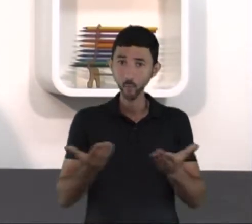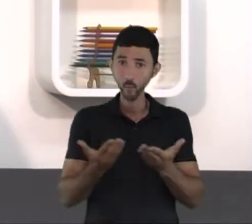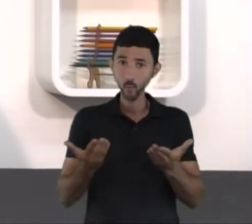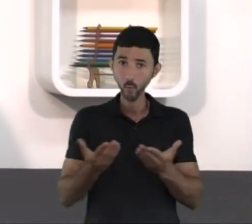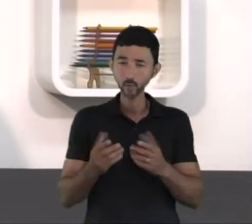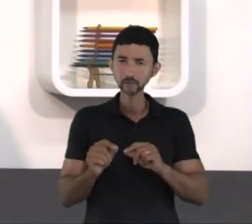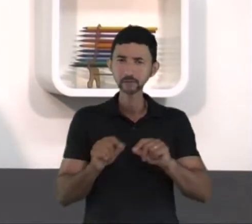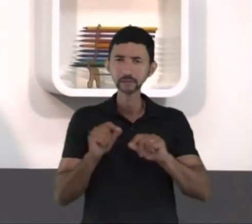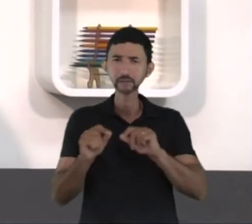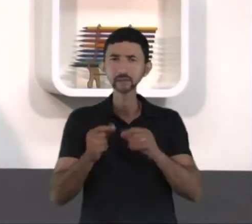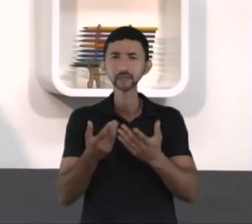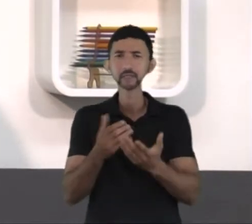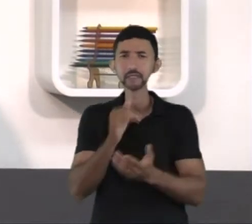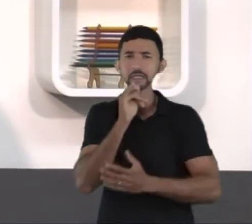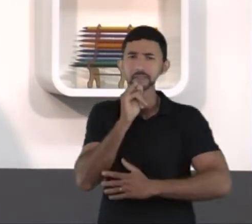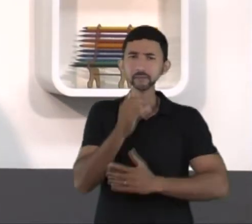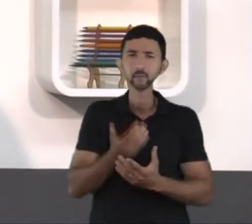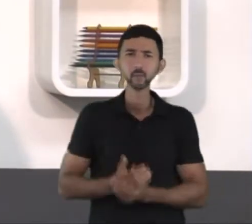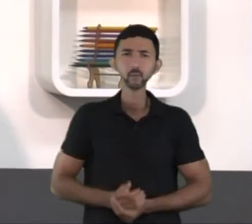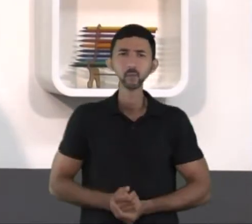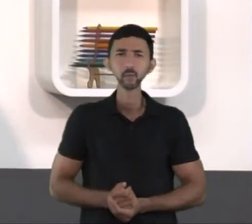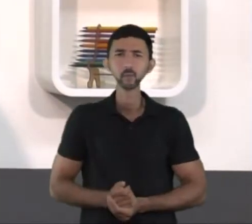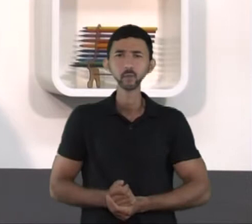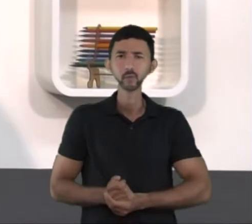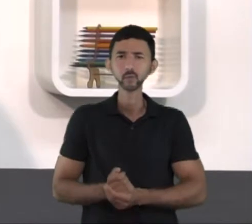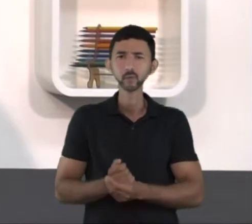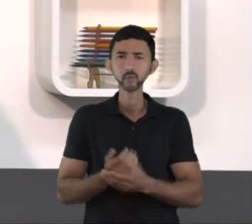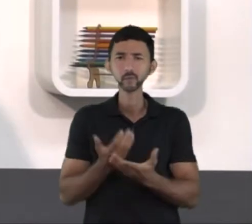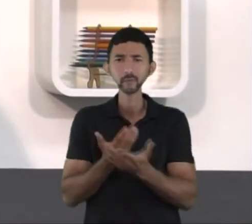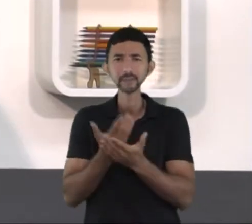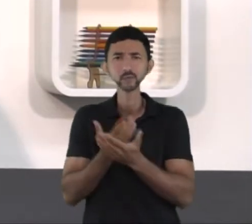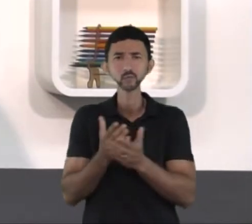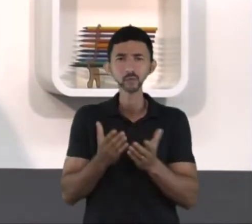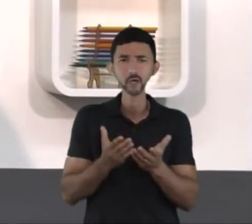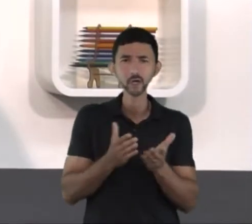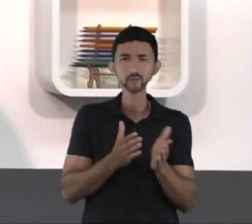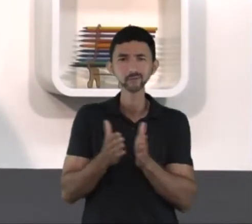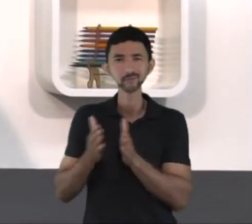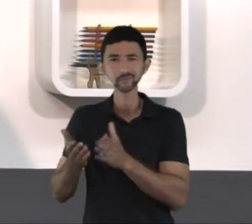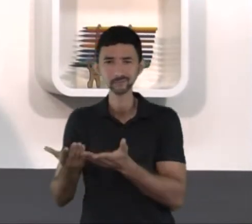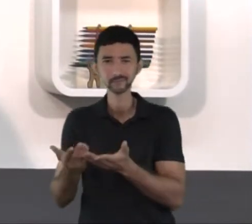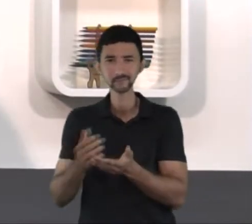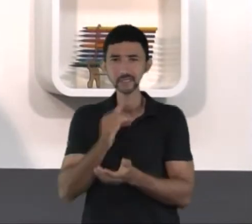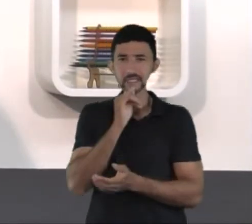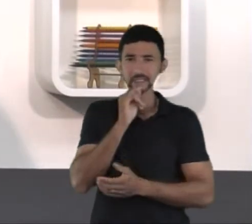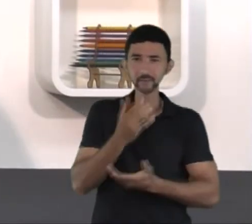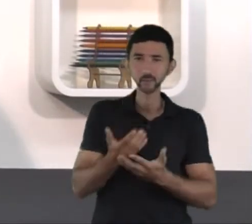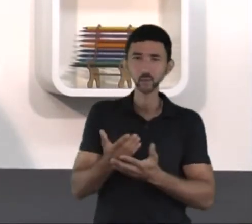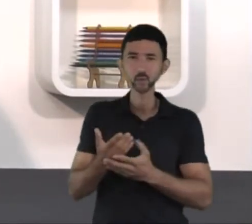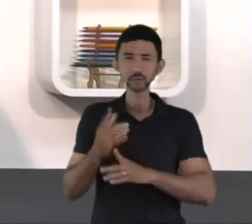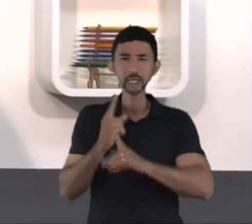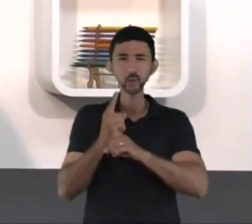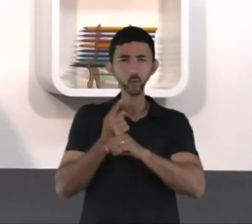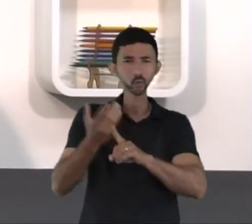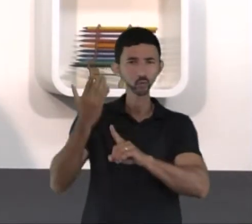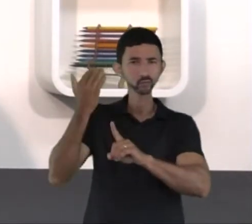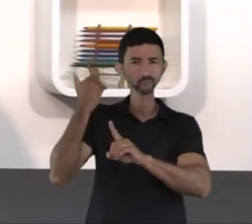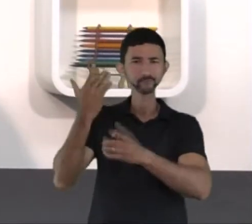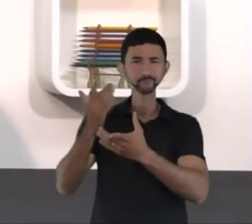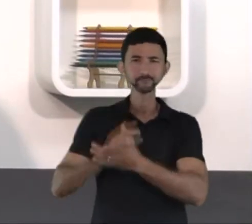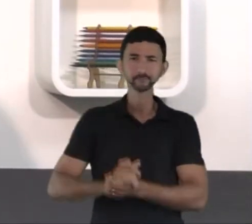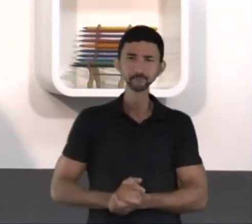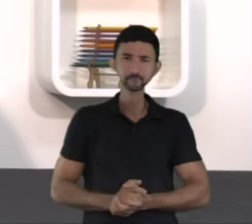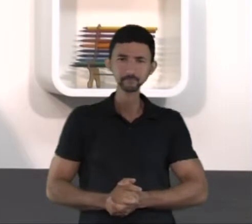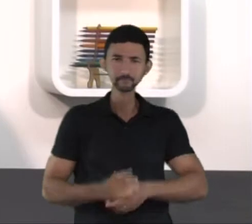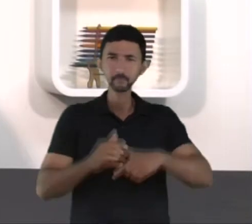né, a gente vai por um caminho um pouco diferente que a gente está acostumado nos nossos últimos 3 encontros, né? A